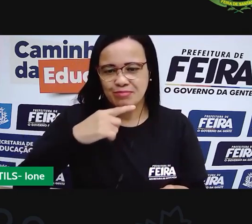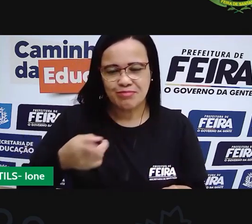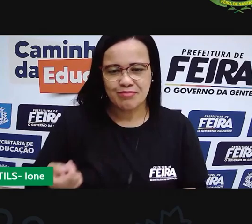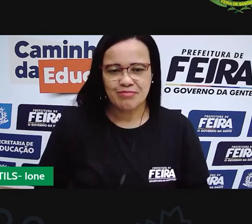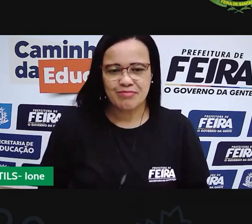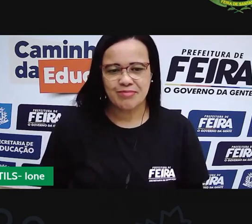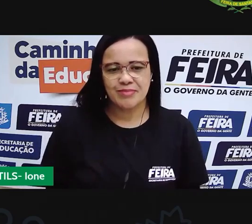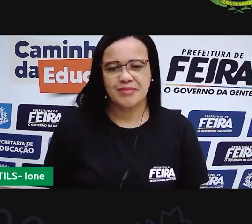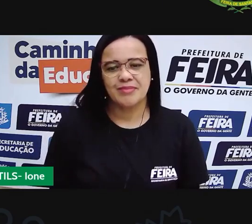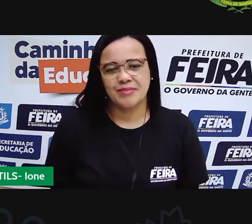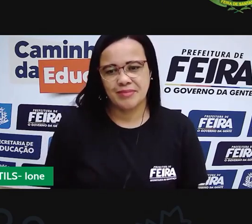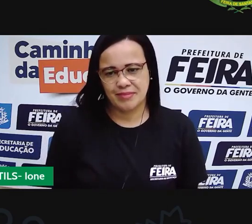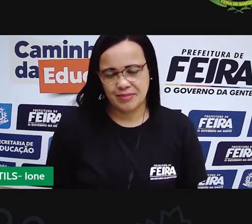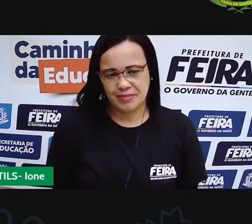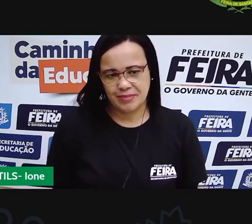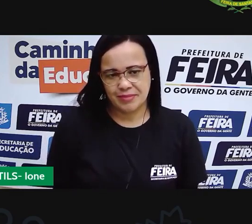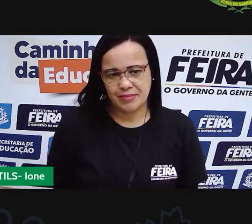retângulo e